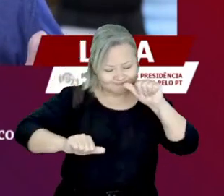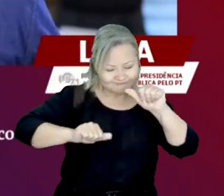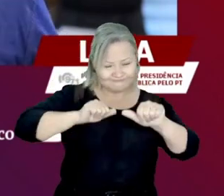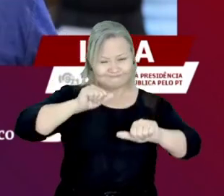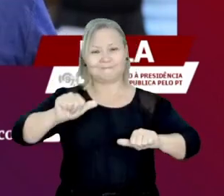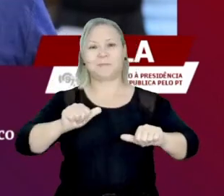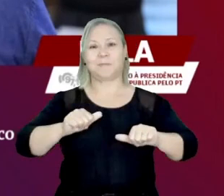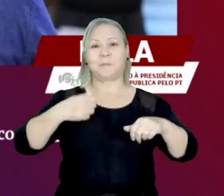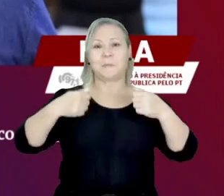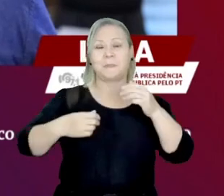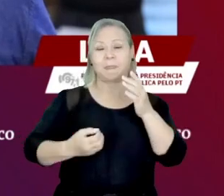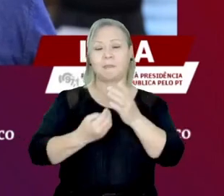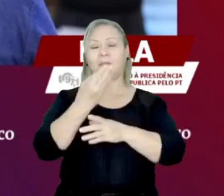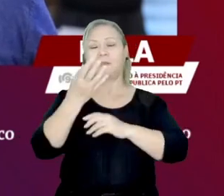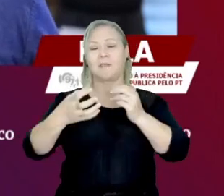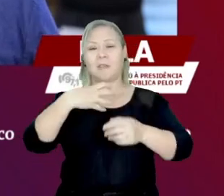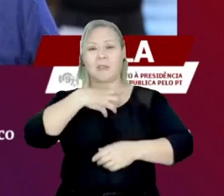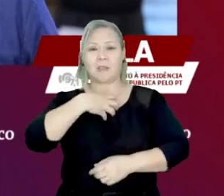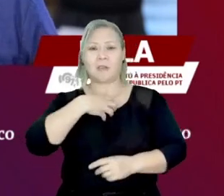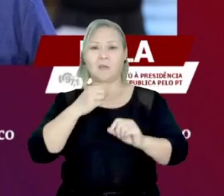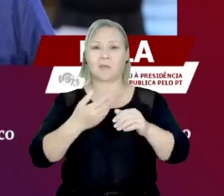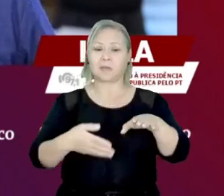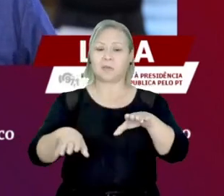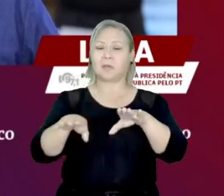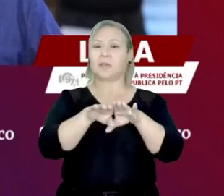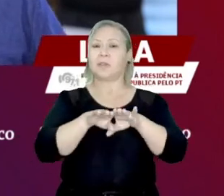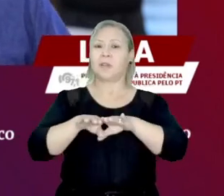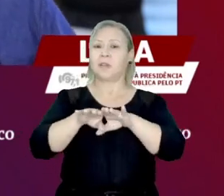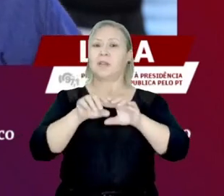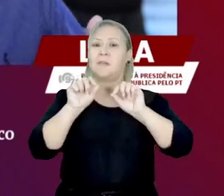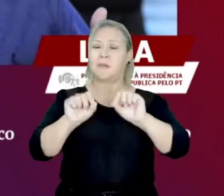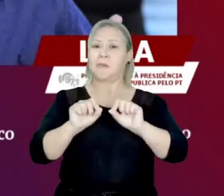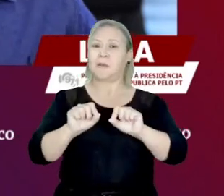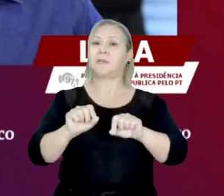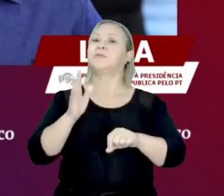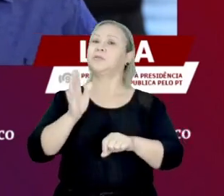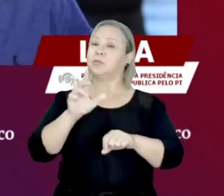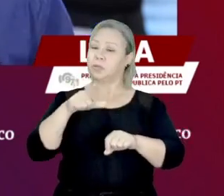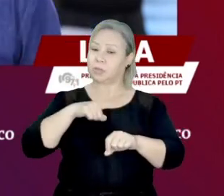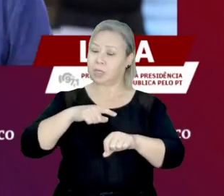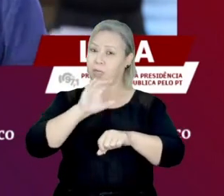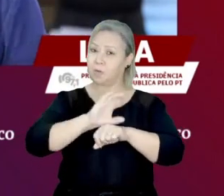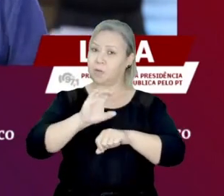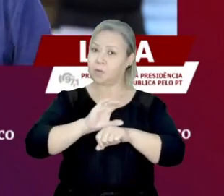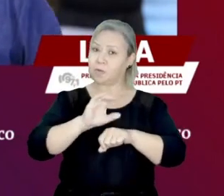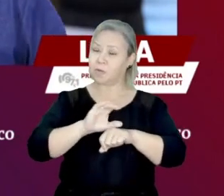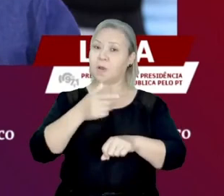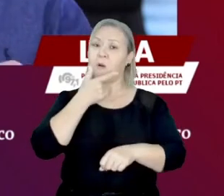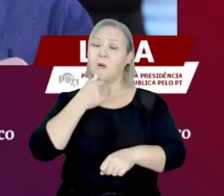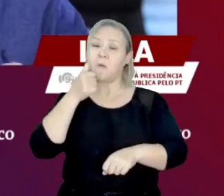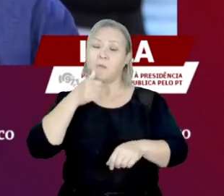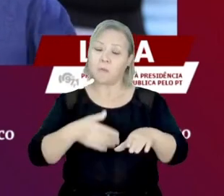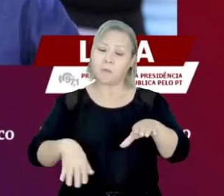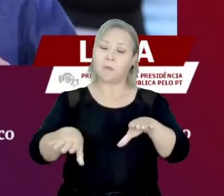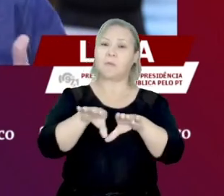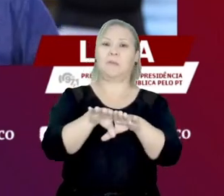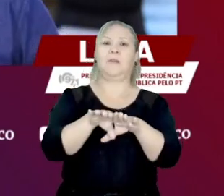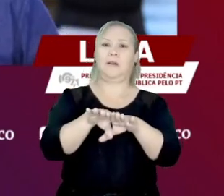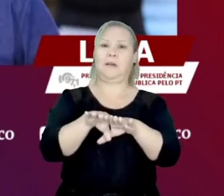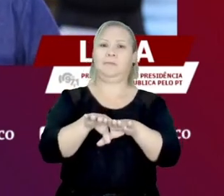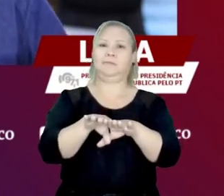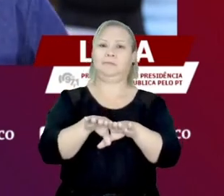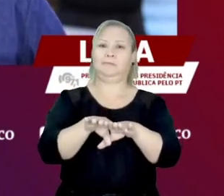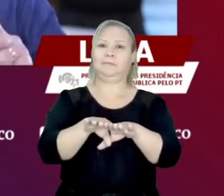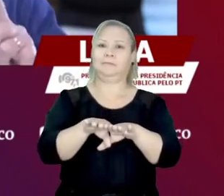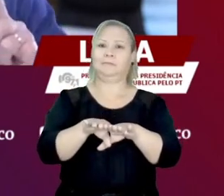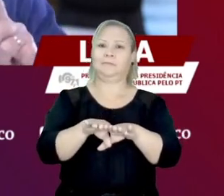com respeito. Sabe? Nós precisamos fazer com que ela ganhe fazendo o mesmo trabalho igual ao homem. Mas nós queremos incentivar.